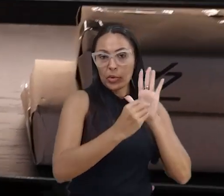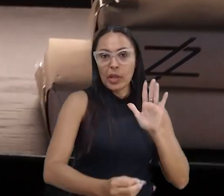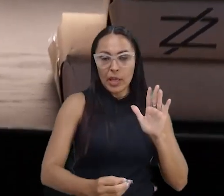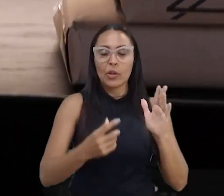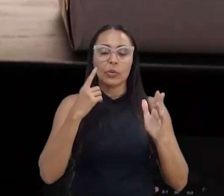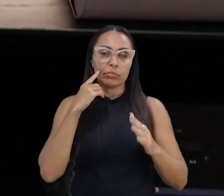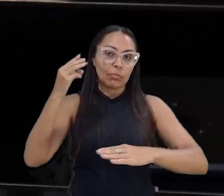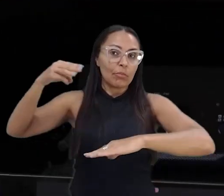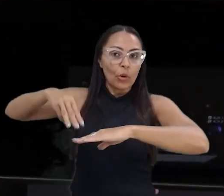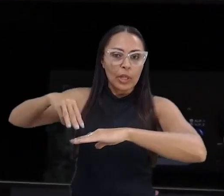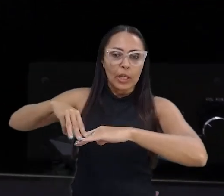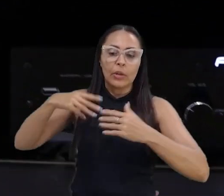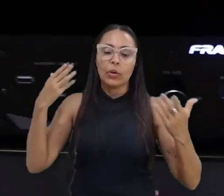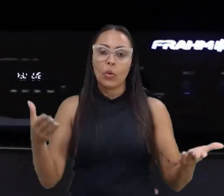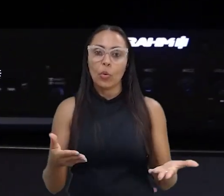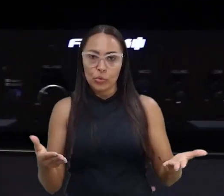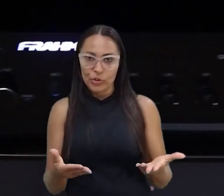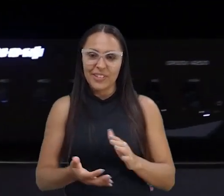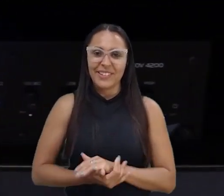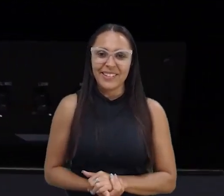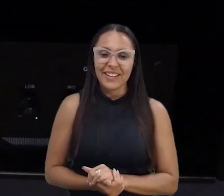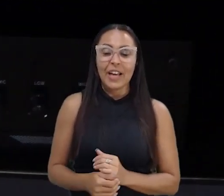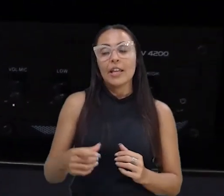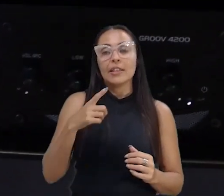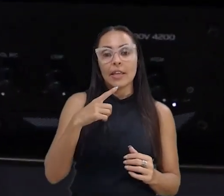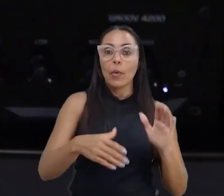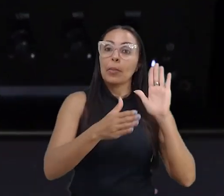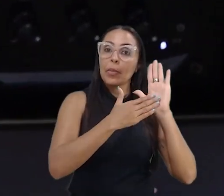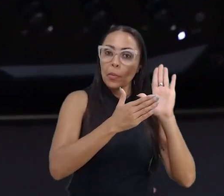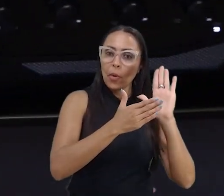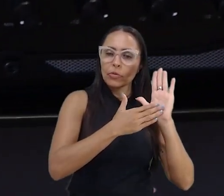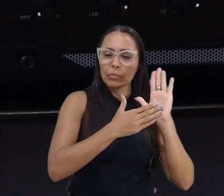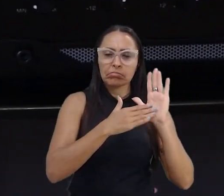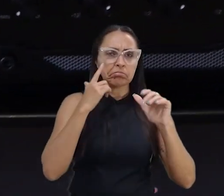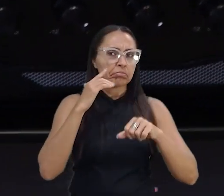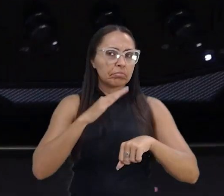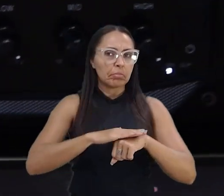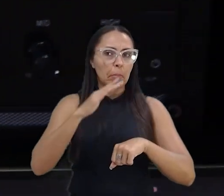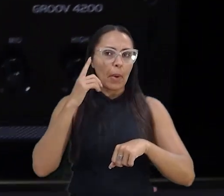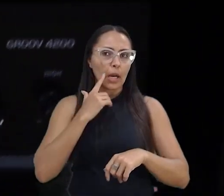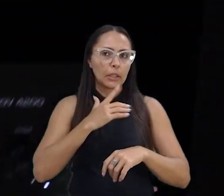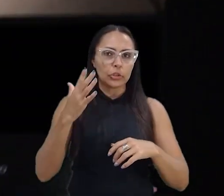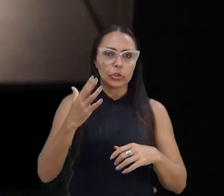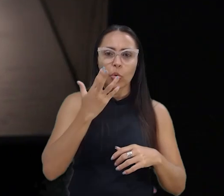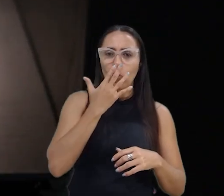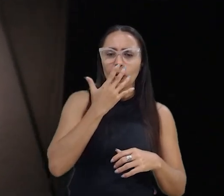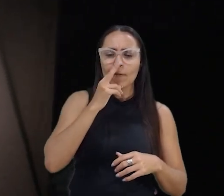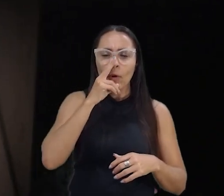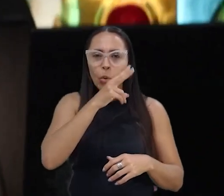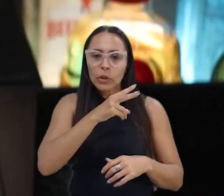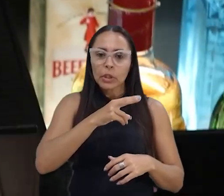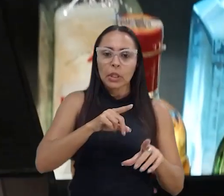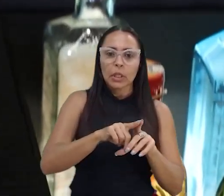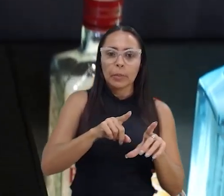imponentes, mais modernos, como nesse ambiente que estamos aqui hoje, e com essa proposta um pouco mais vibrante. Temos também